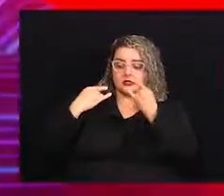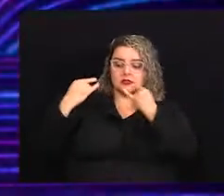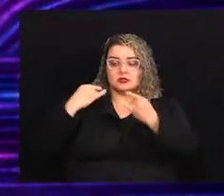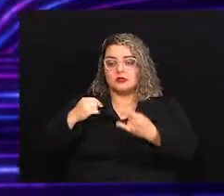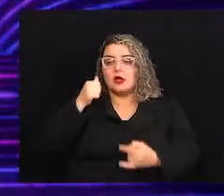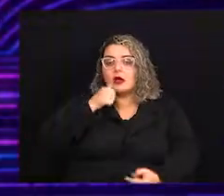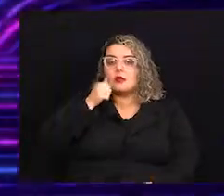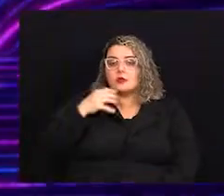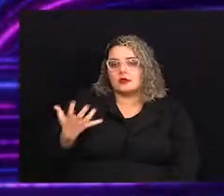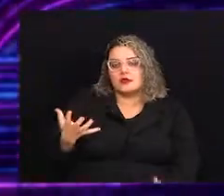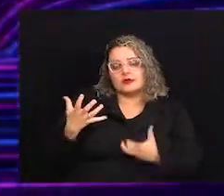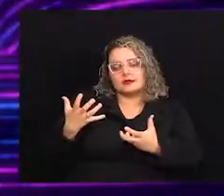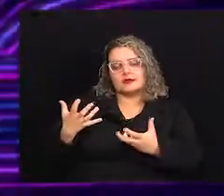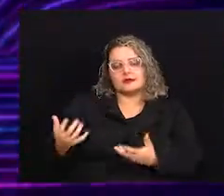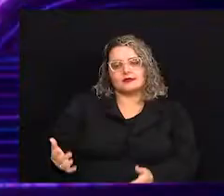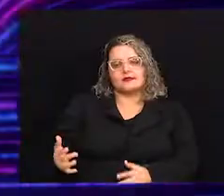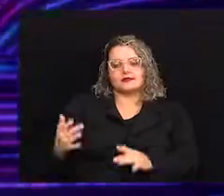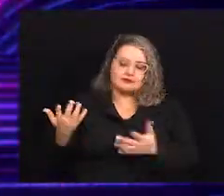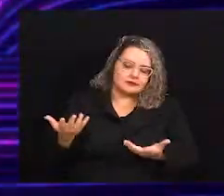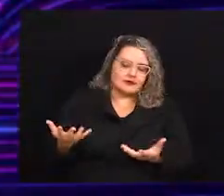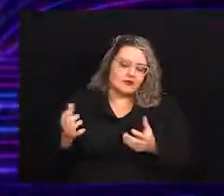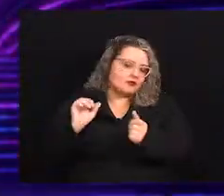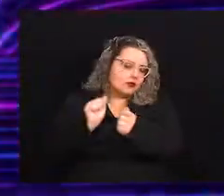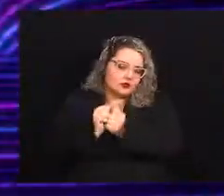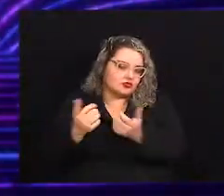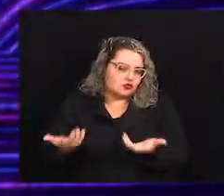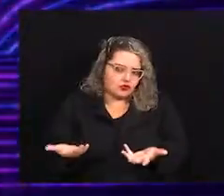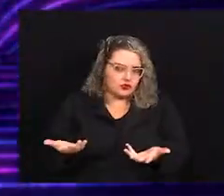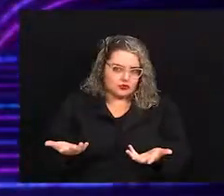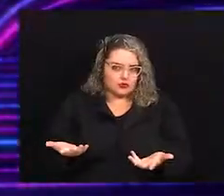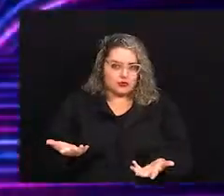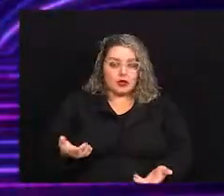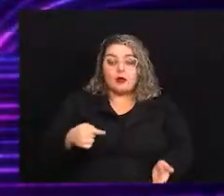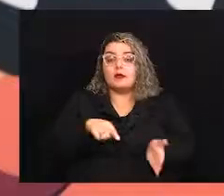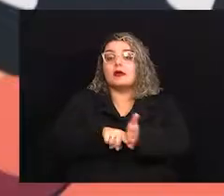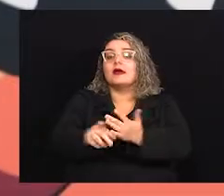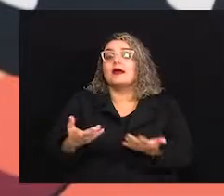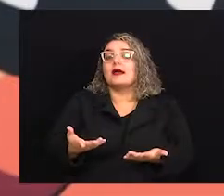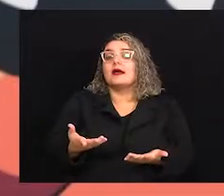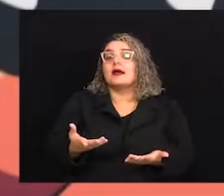conquistar. A pergunta é, será que isso não poderia continuar acontecendo hoje em dia?